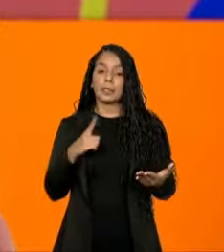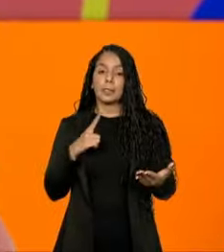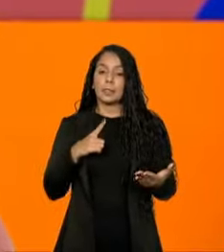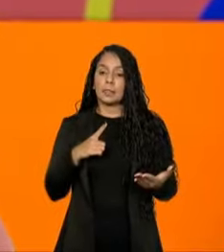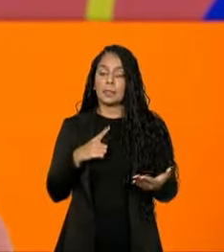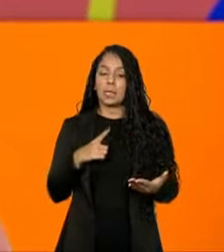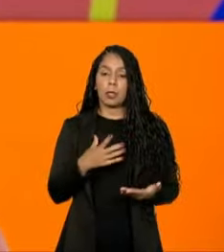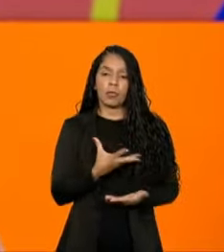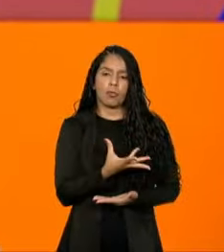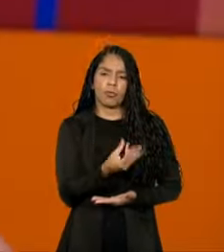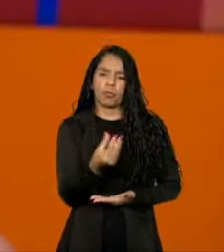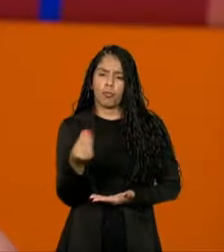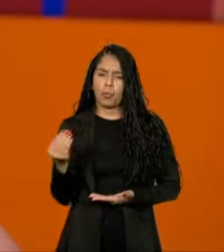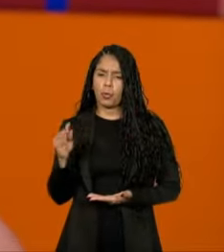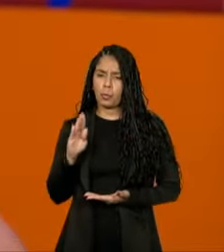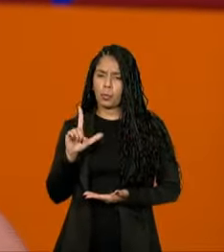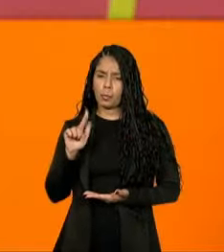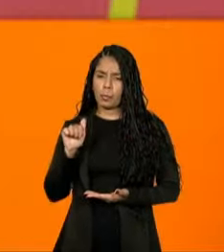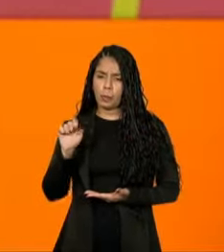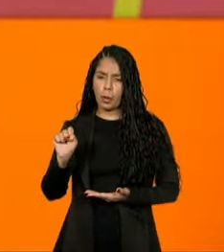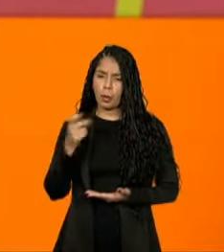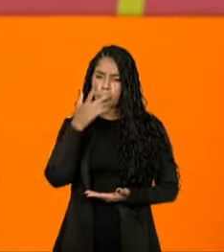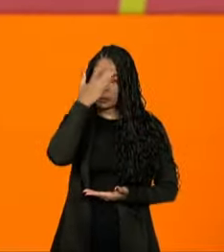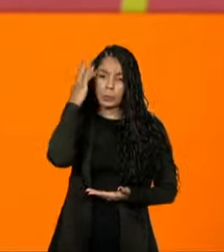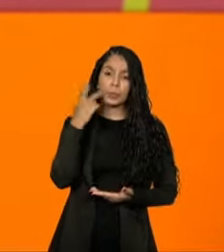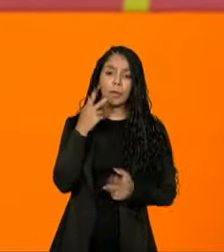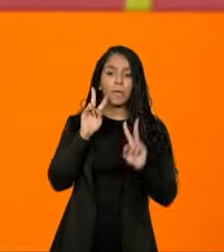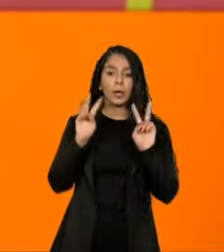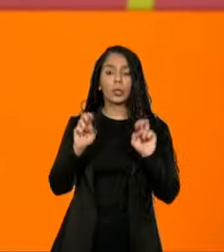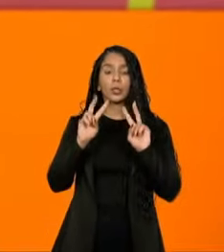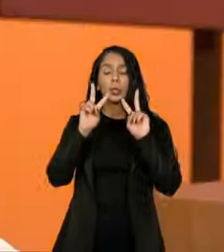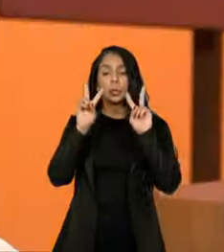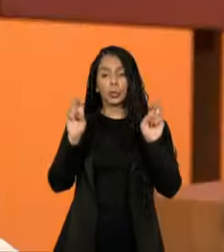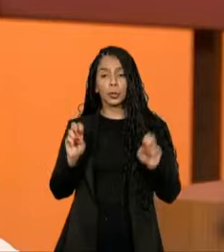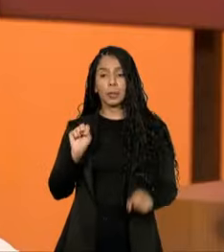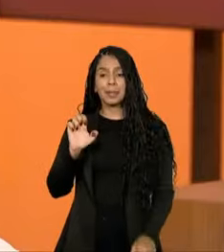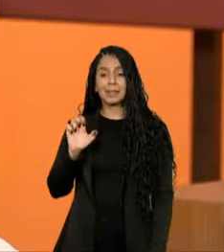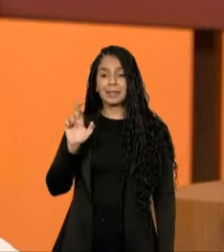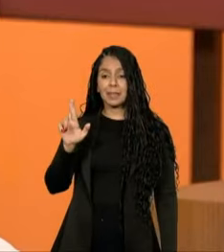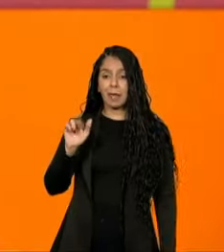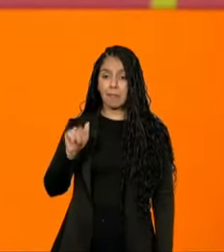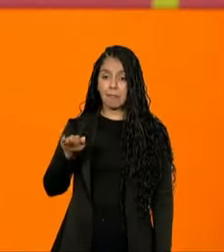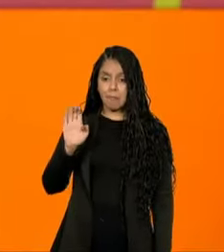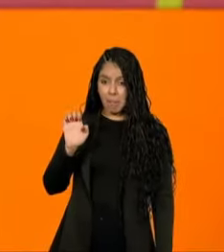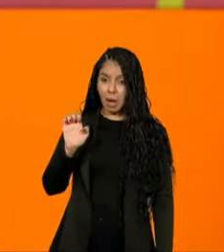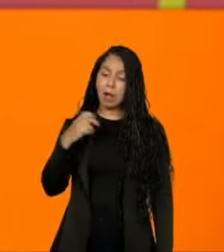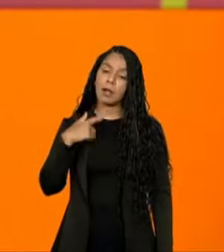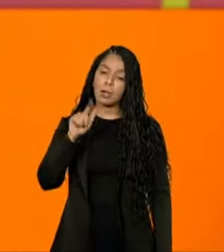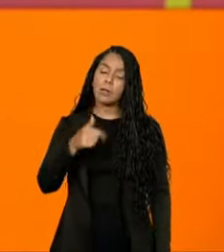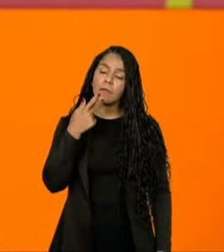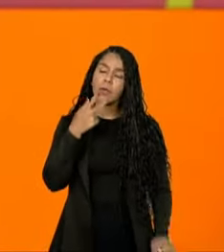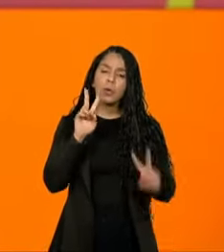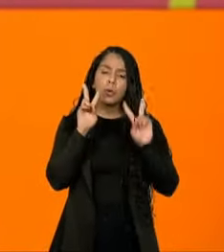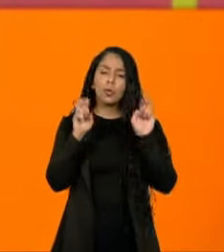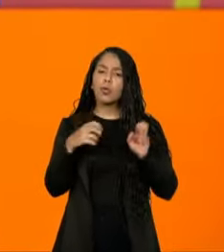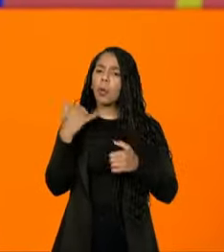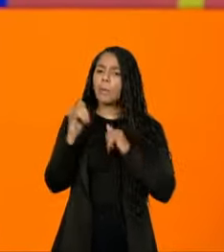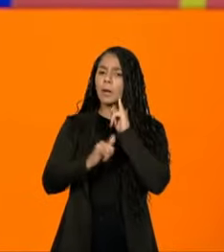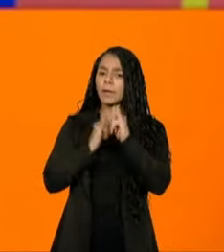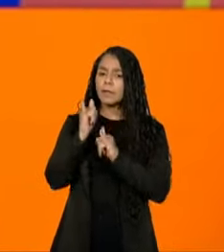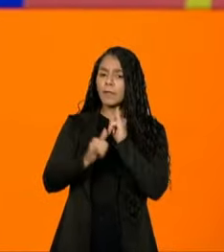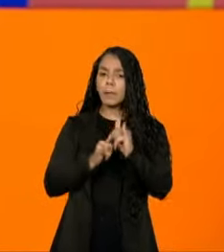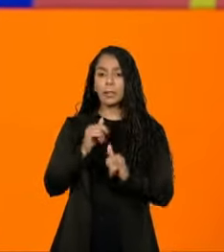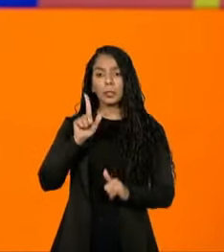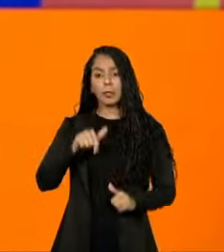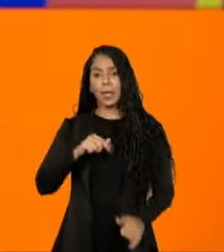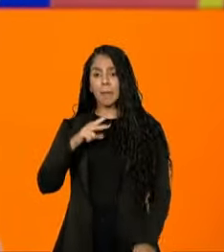tantos blogs e tantas pessoas falando sobre maternidade. É, muita informação. Né, sobre informações que muitas vezes são